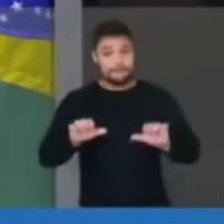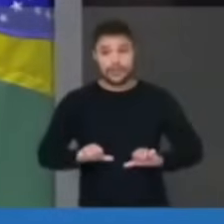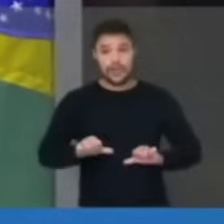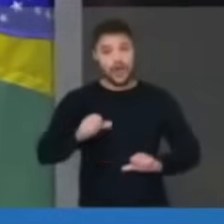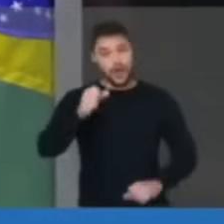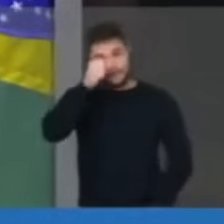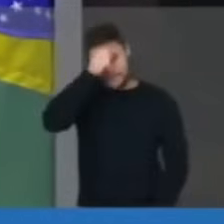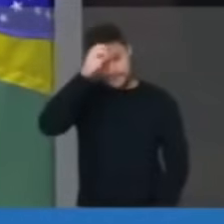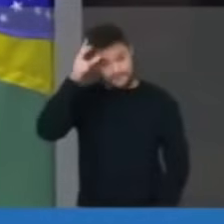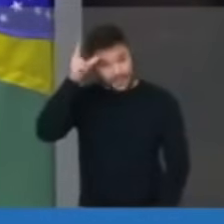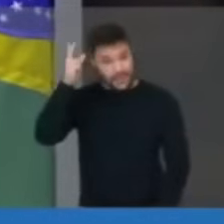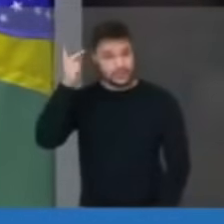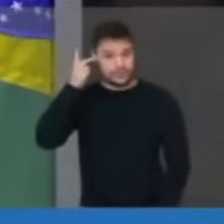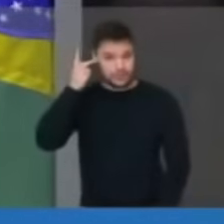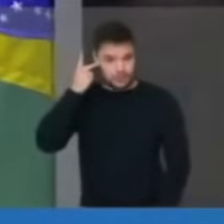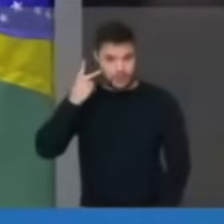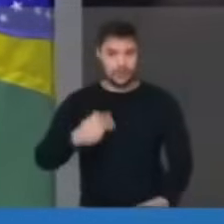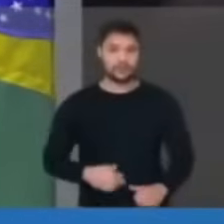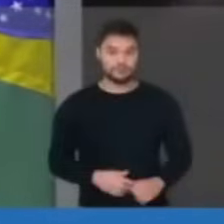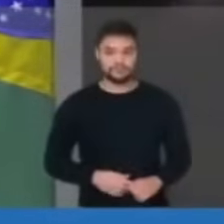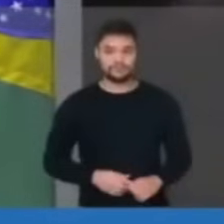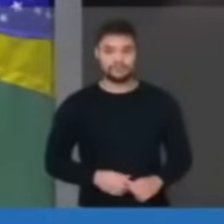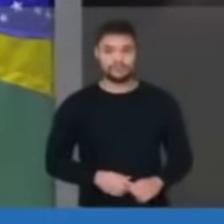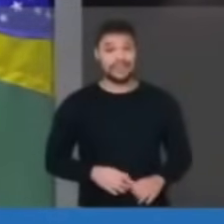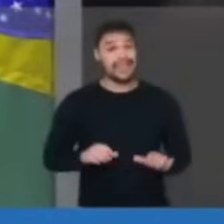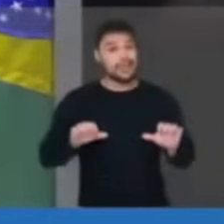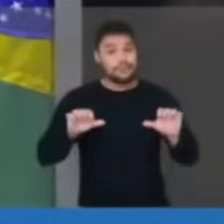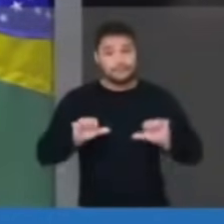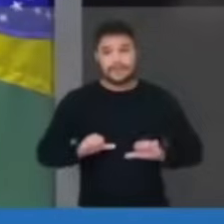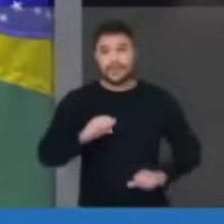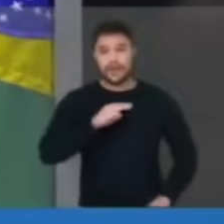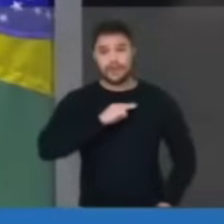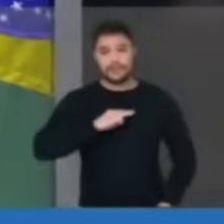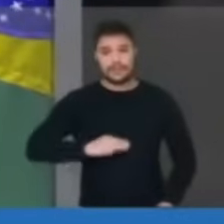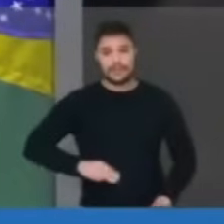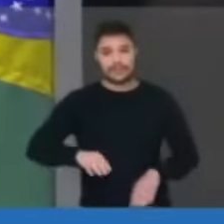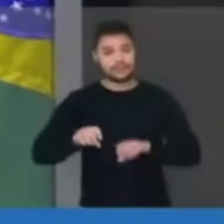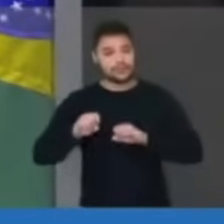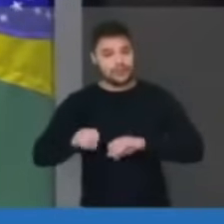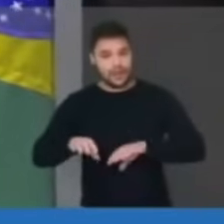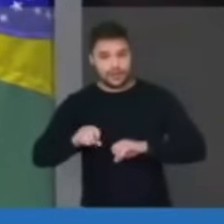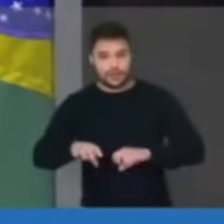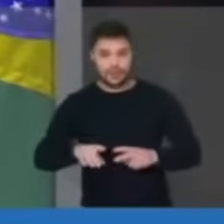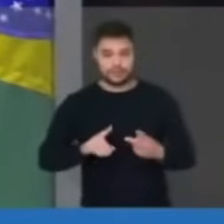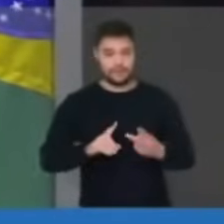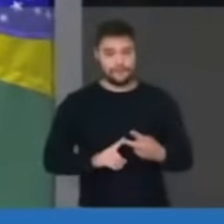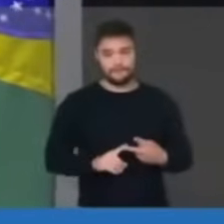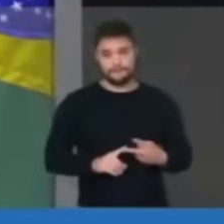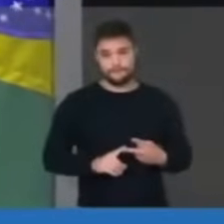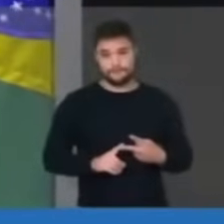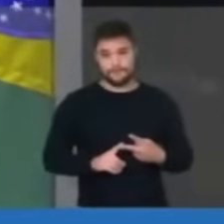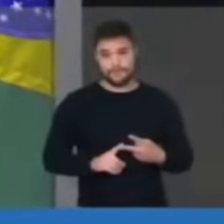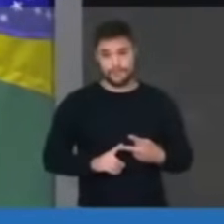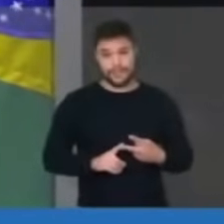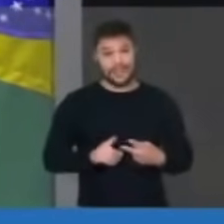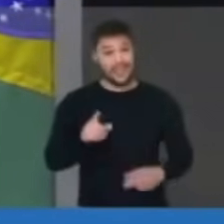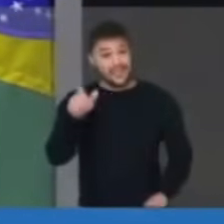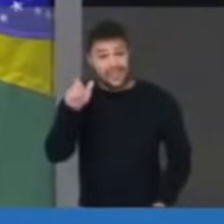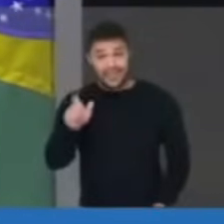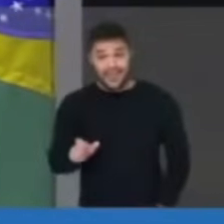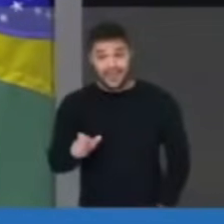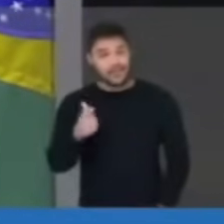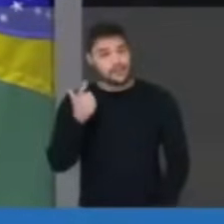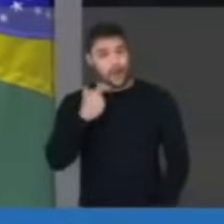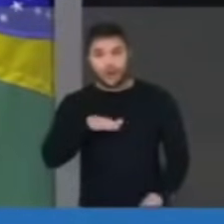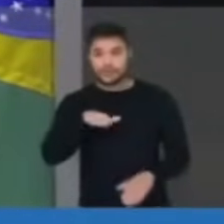que São Paulo já teve, o pior ministro da educação que o país já teve, não foi sequer ao segundo